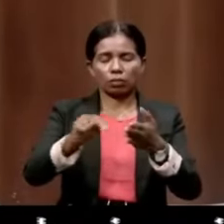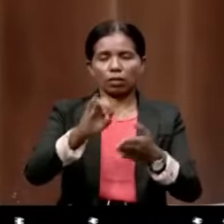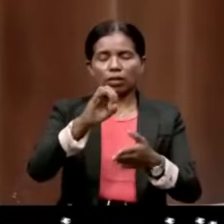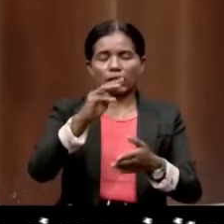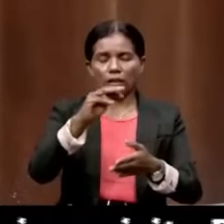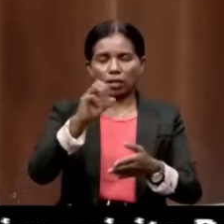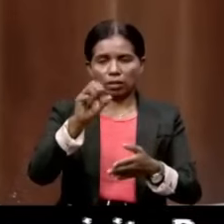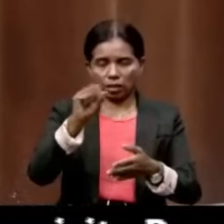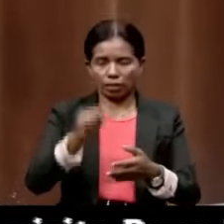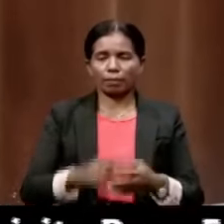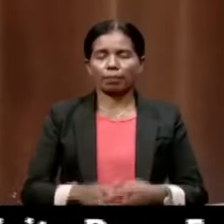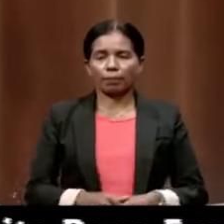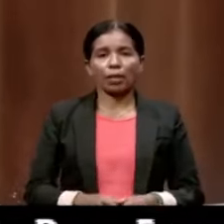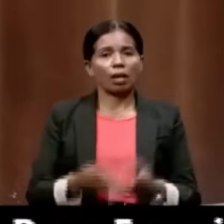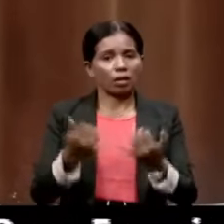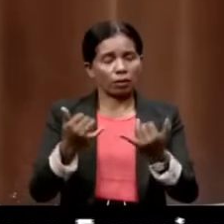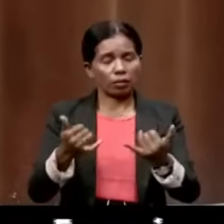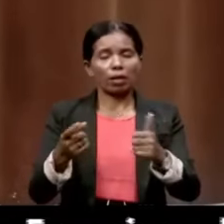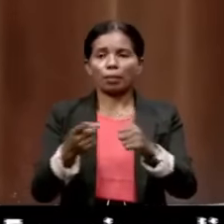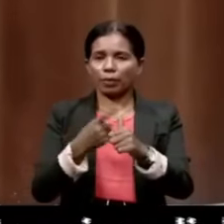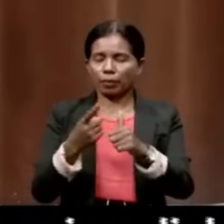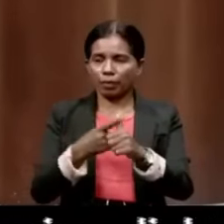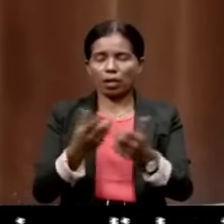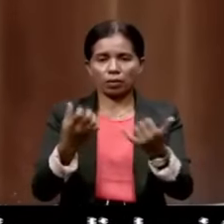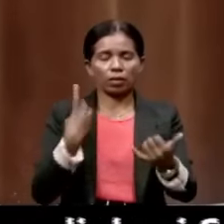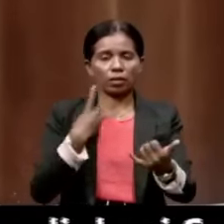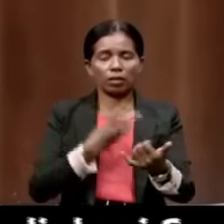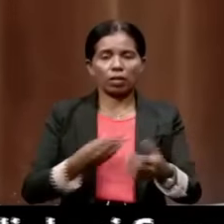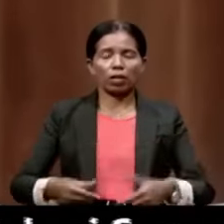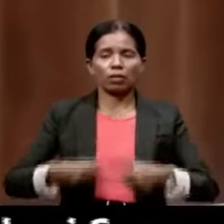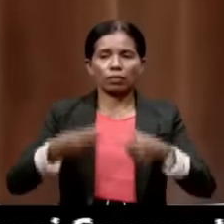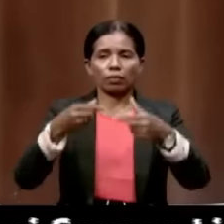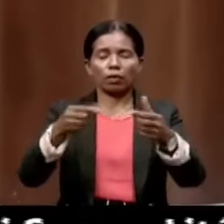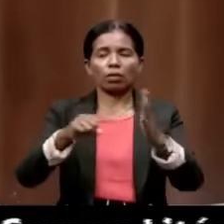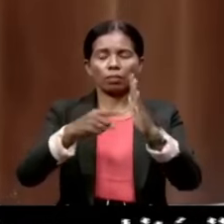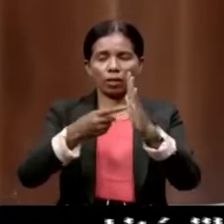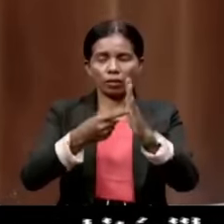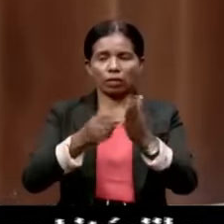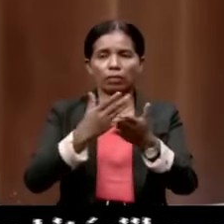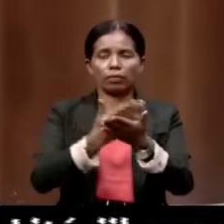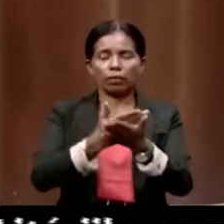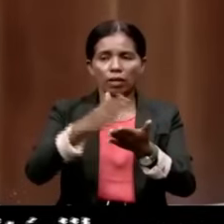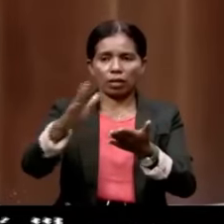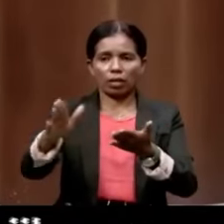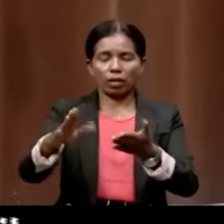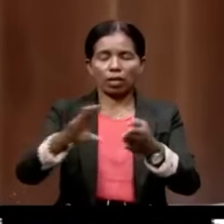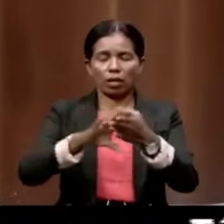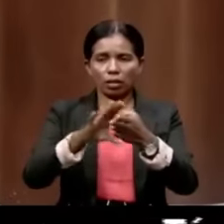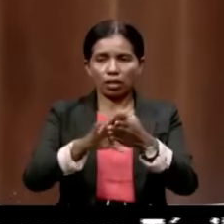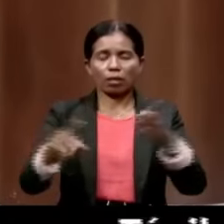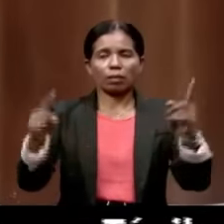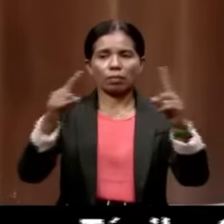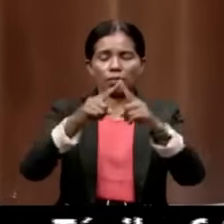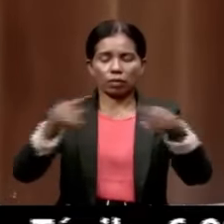segurança social. Agora, fase primeiro, mas agora está distribuindo ela, começando a distribuição da cartão da